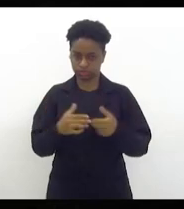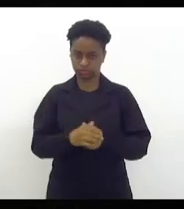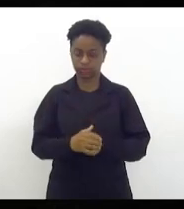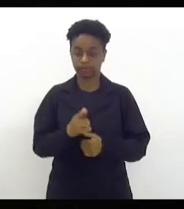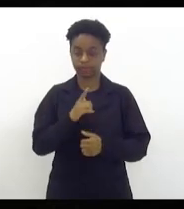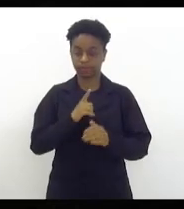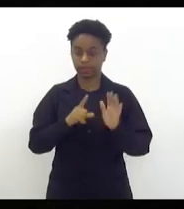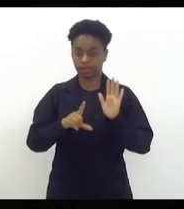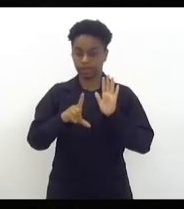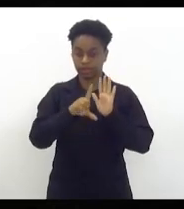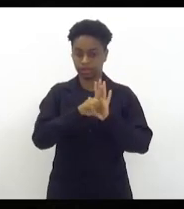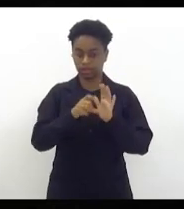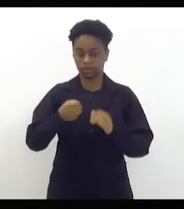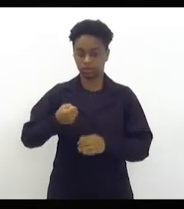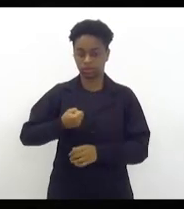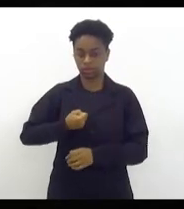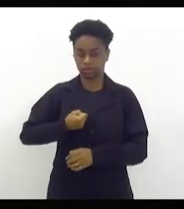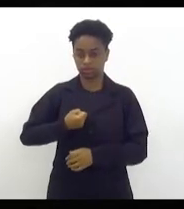lei número